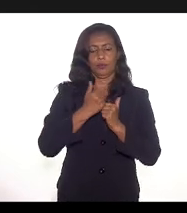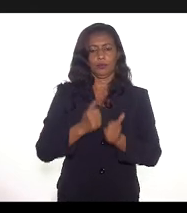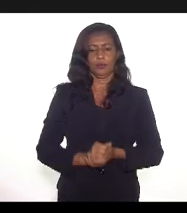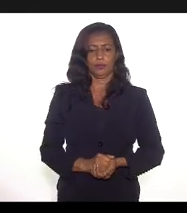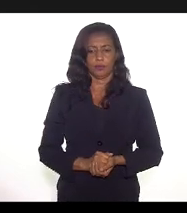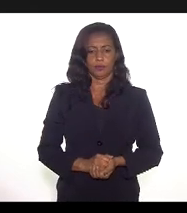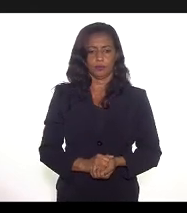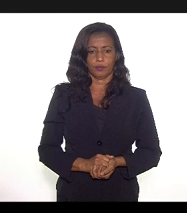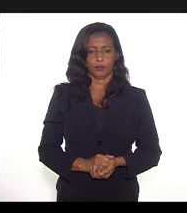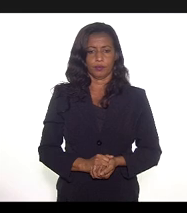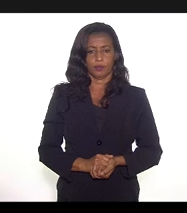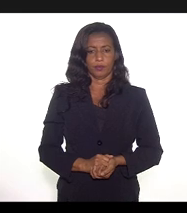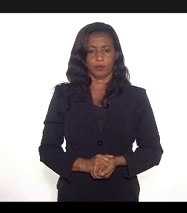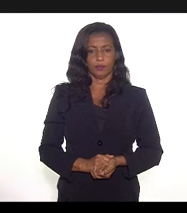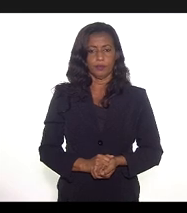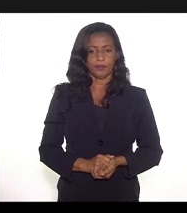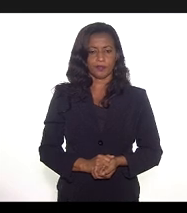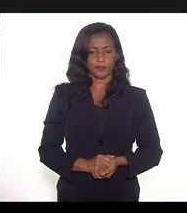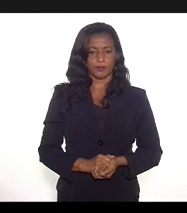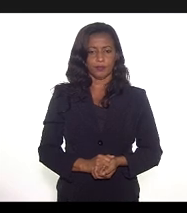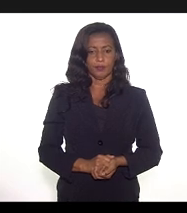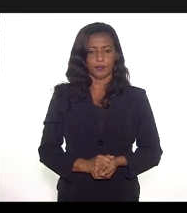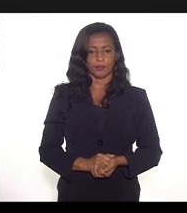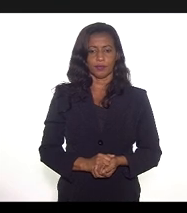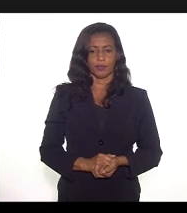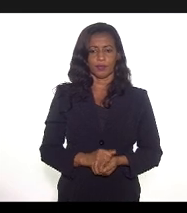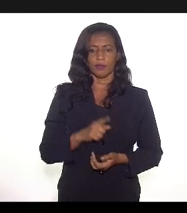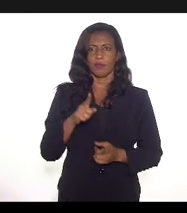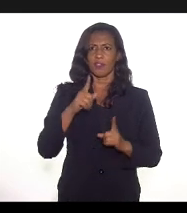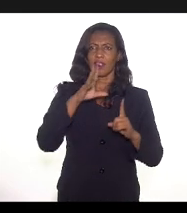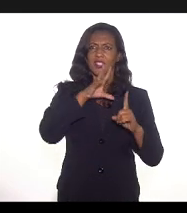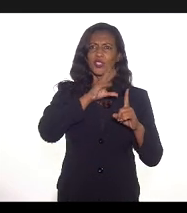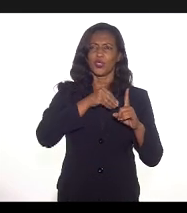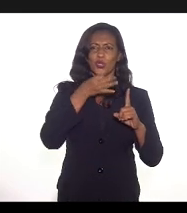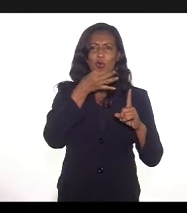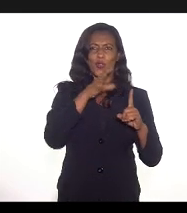Deputado Márcio, você fechou... Vossa Excelência fechou o som antes.